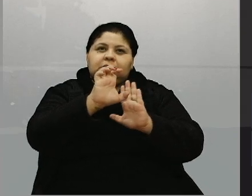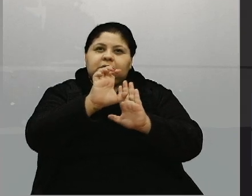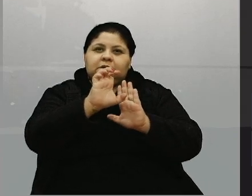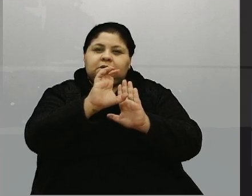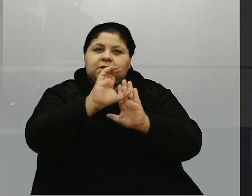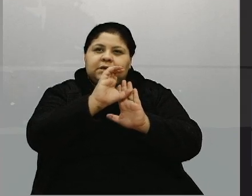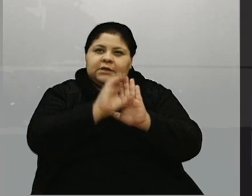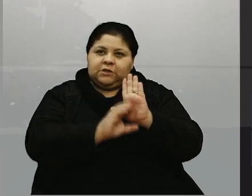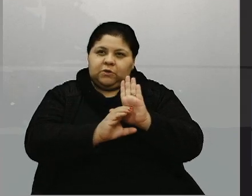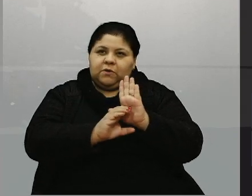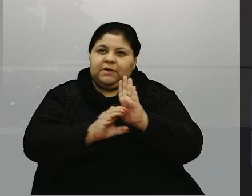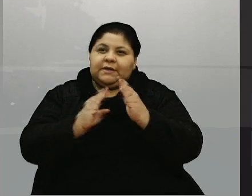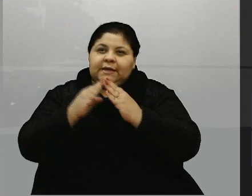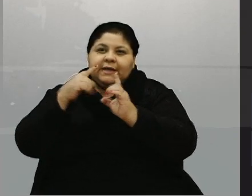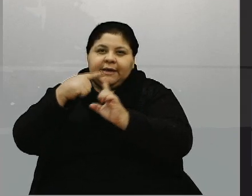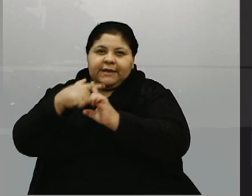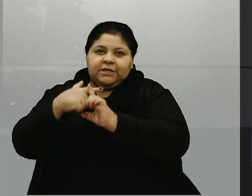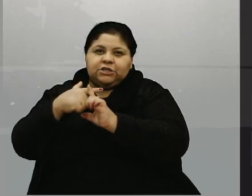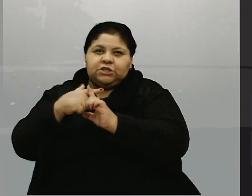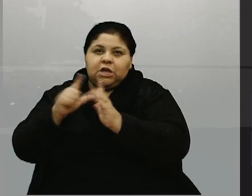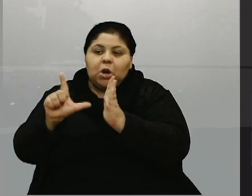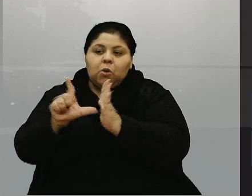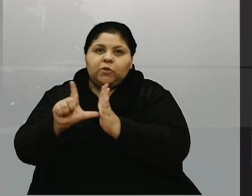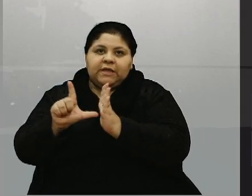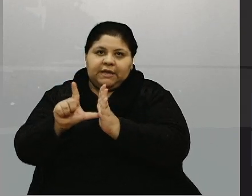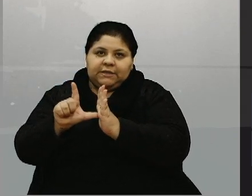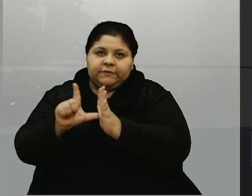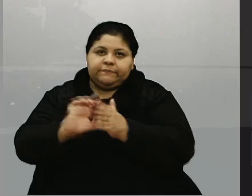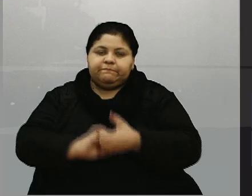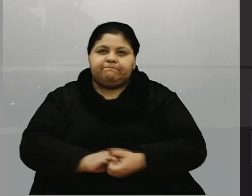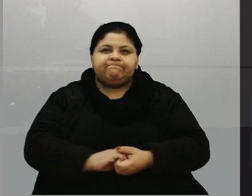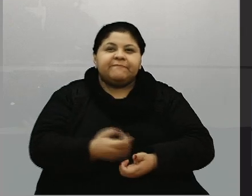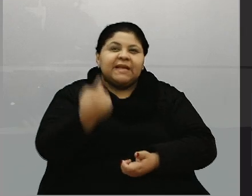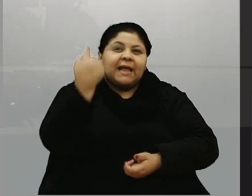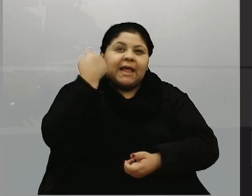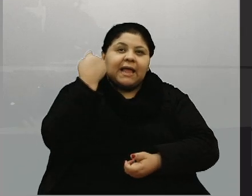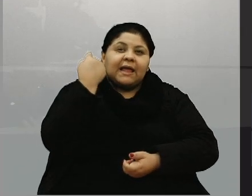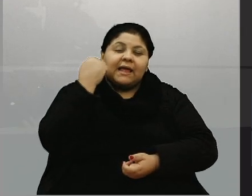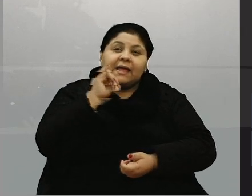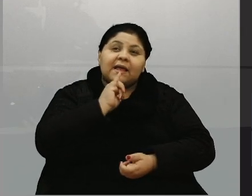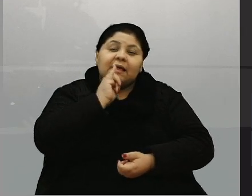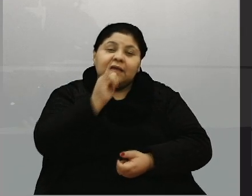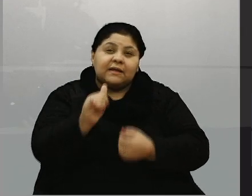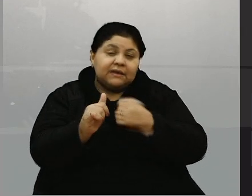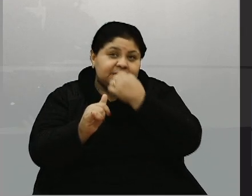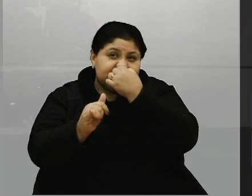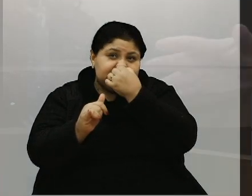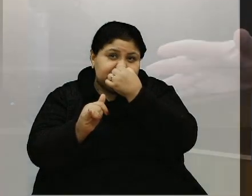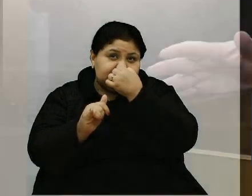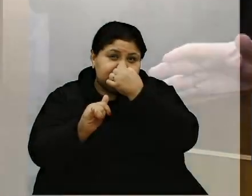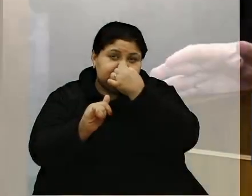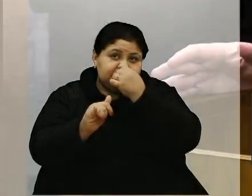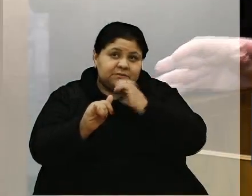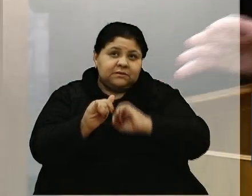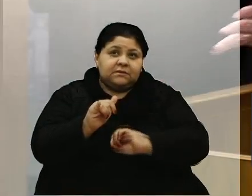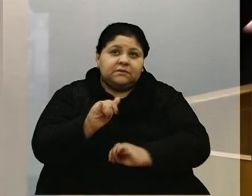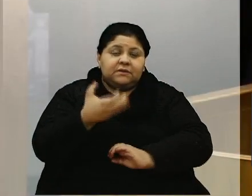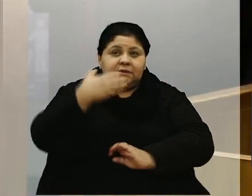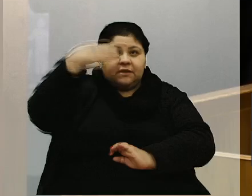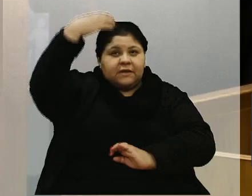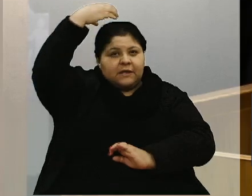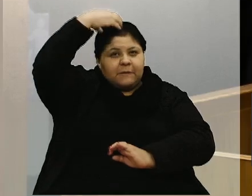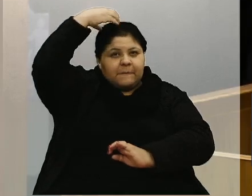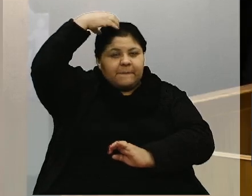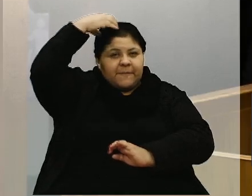gente fazer um destaque que naquela época a gente falava em Império Austro-Húngaro, não havia